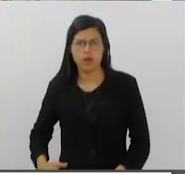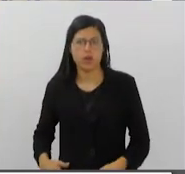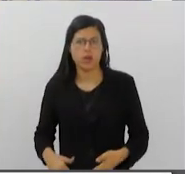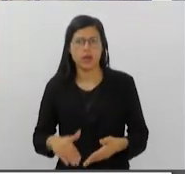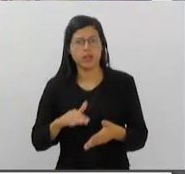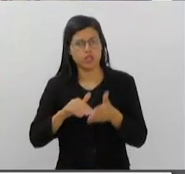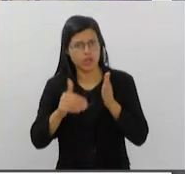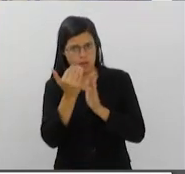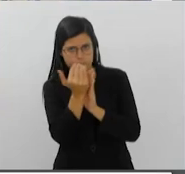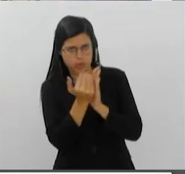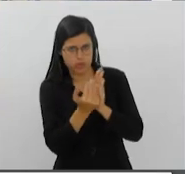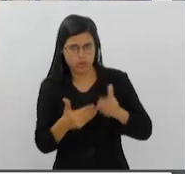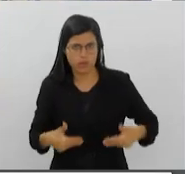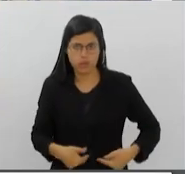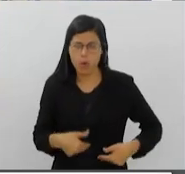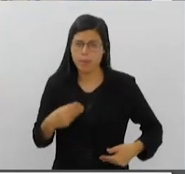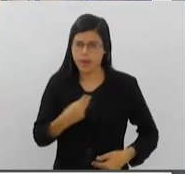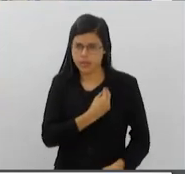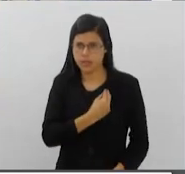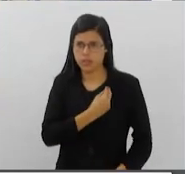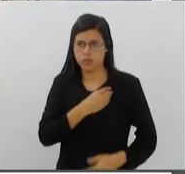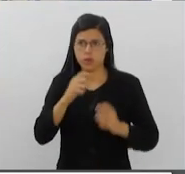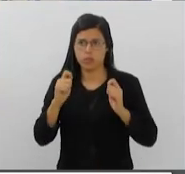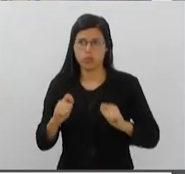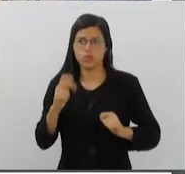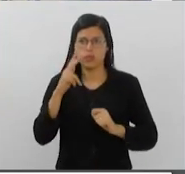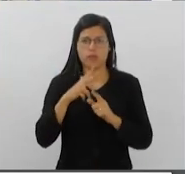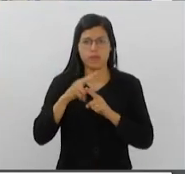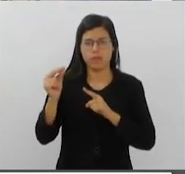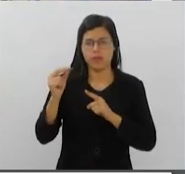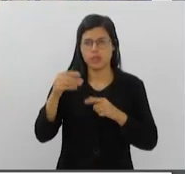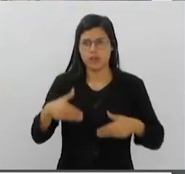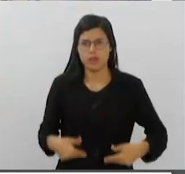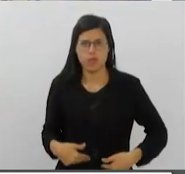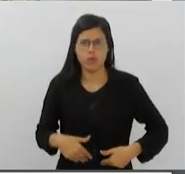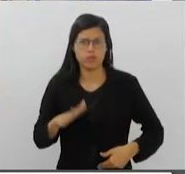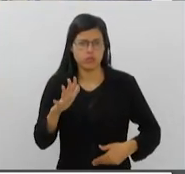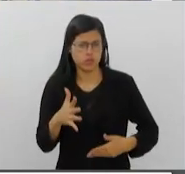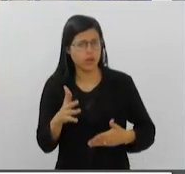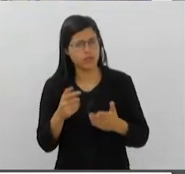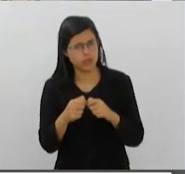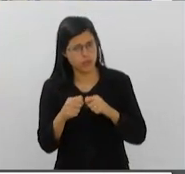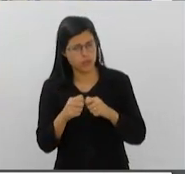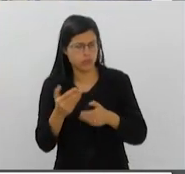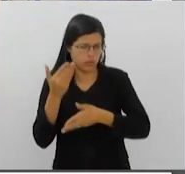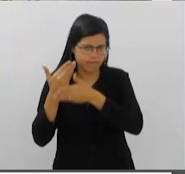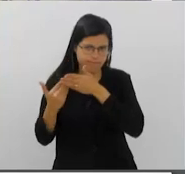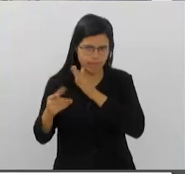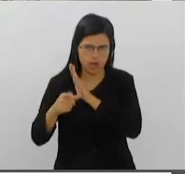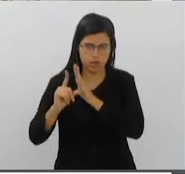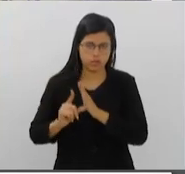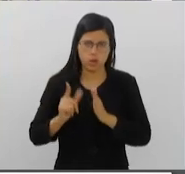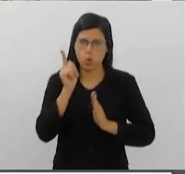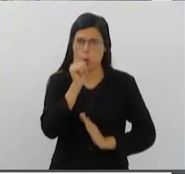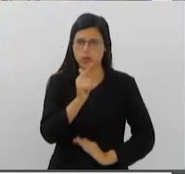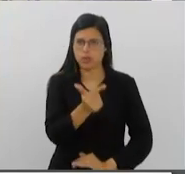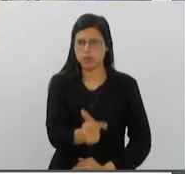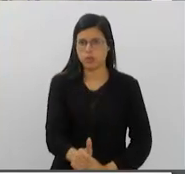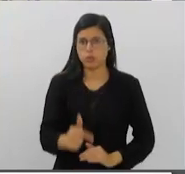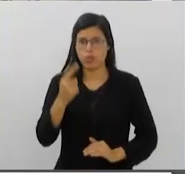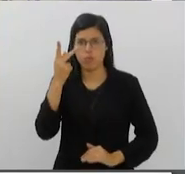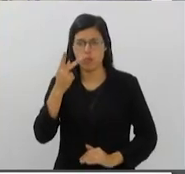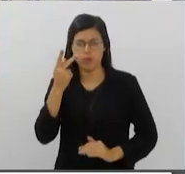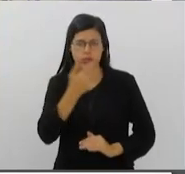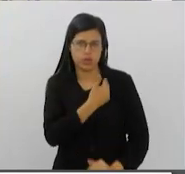elas existem, e que é possível a gente vencer a fome. A gente já venceu uma vez. E a gente consegue vencer novamente com